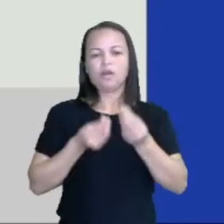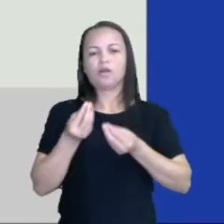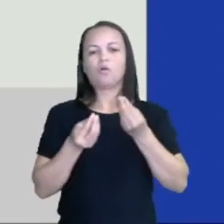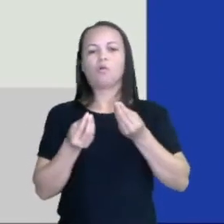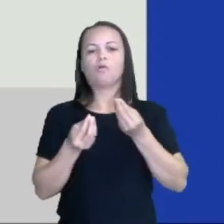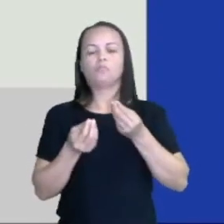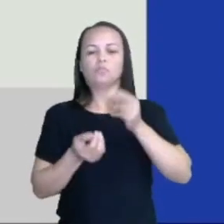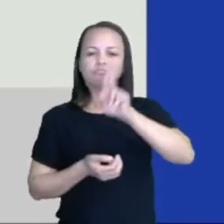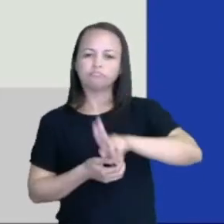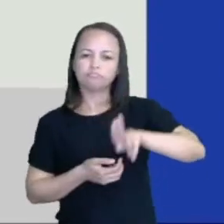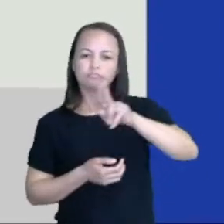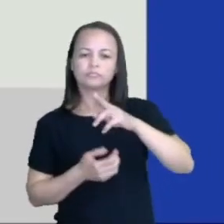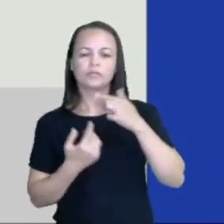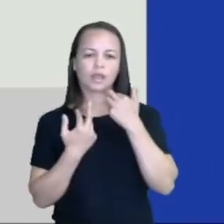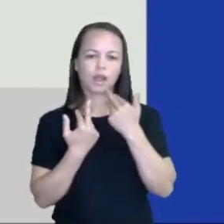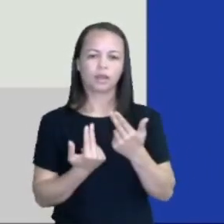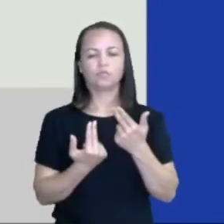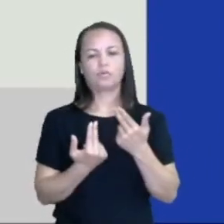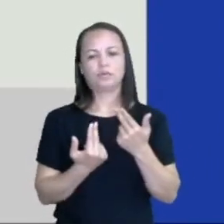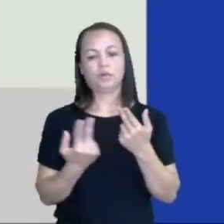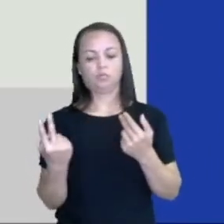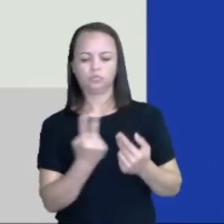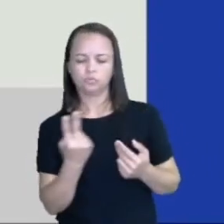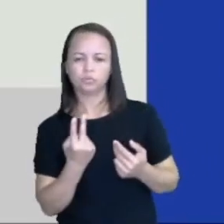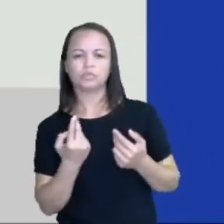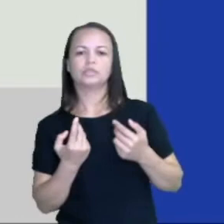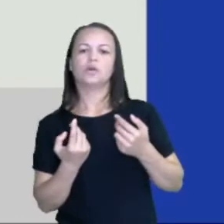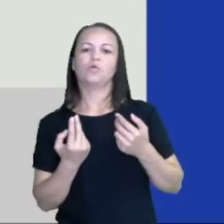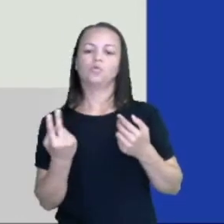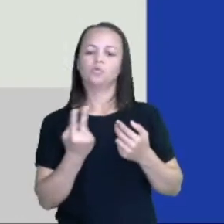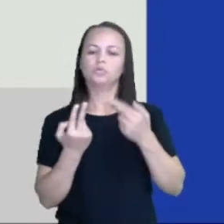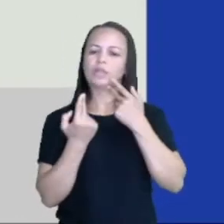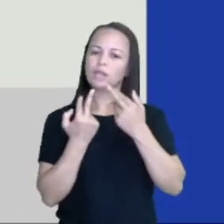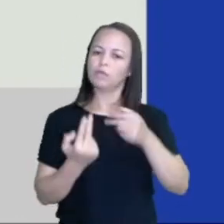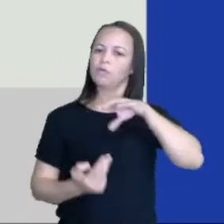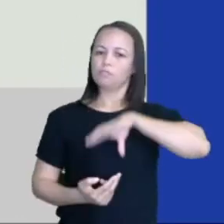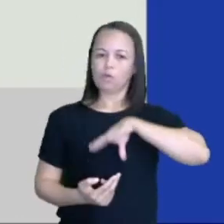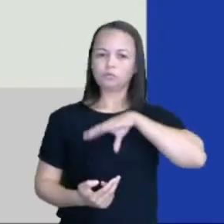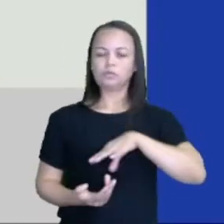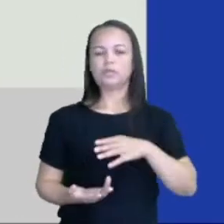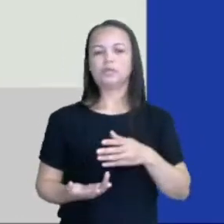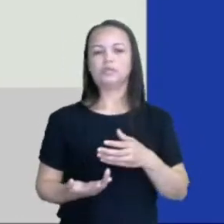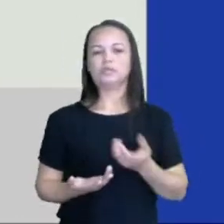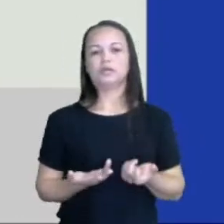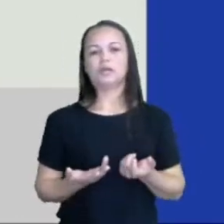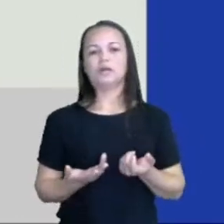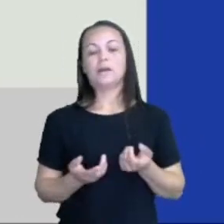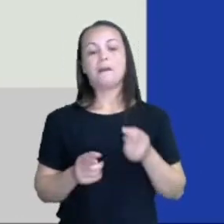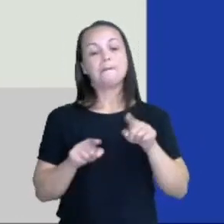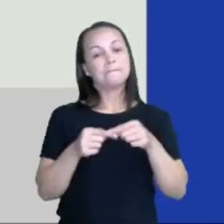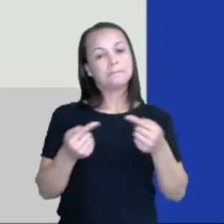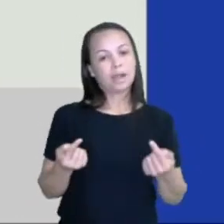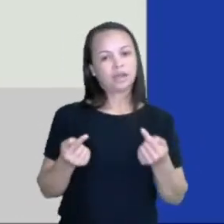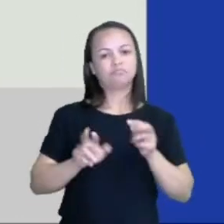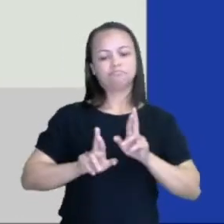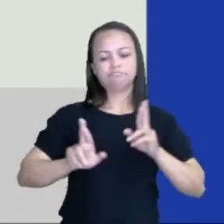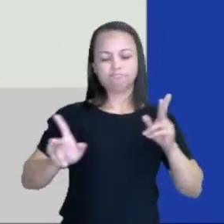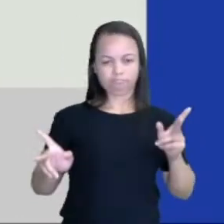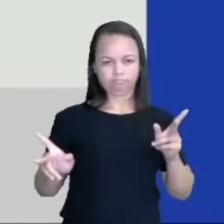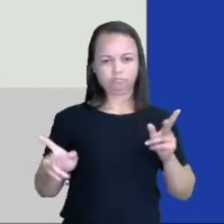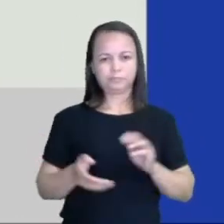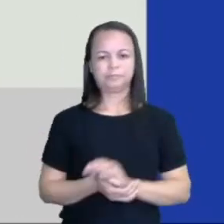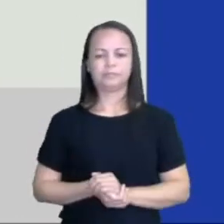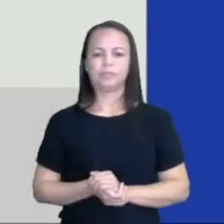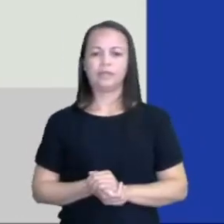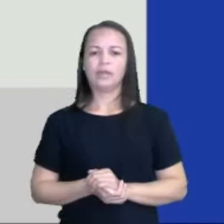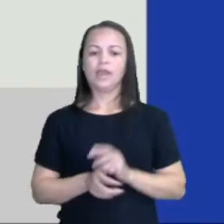utilizar a língua, porque ambos utilizam a mesma língua, a língua portuguesa. Ambos utilizam a mesma língua, mas de forma diferente. E